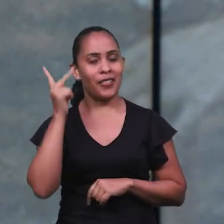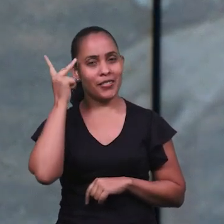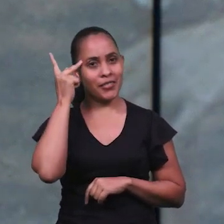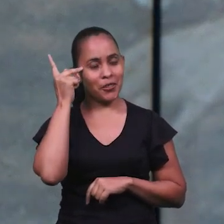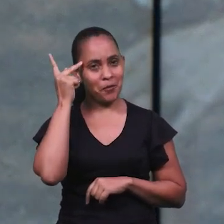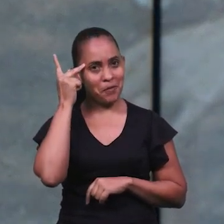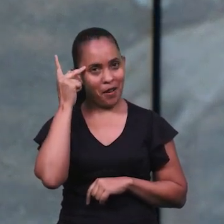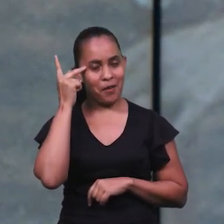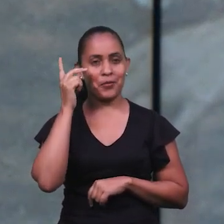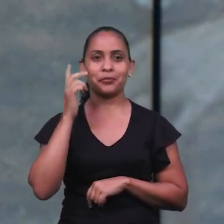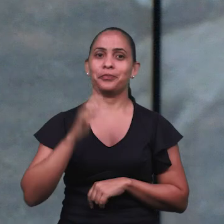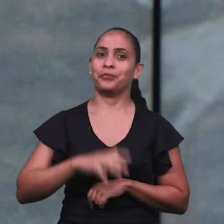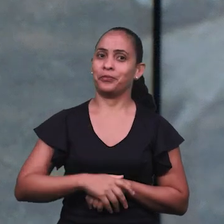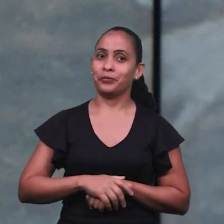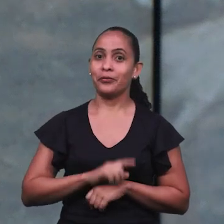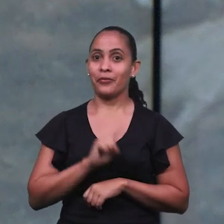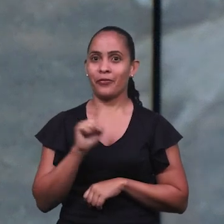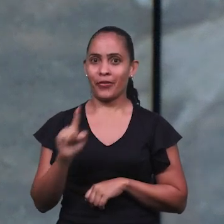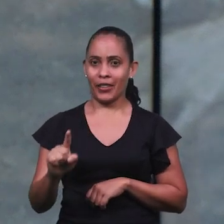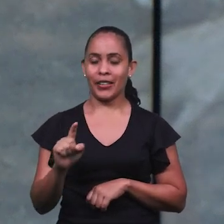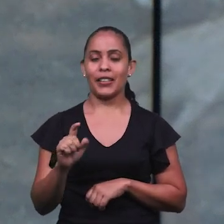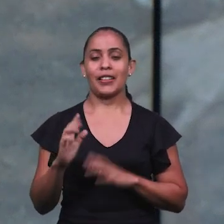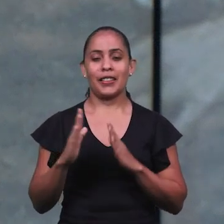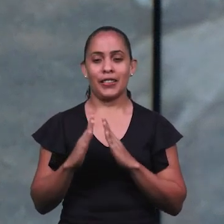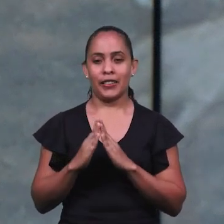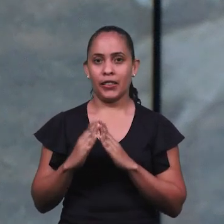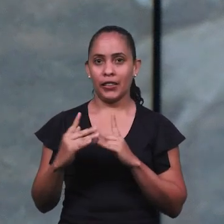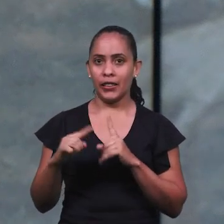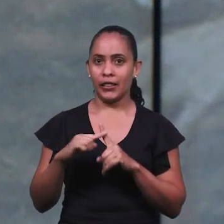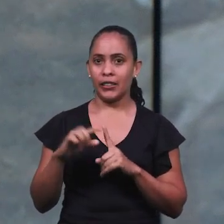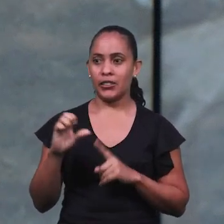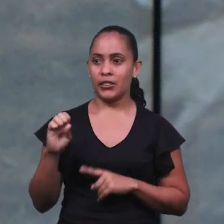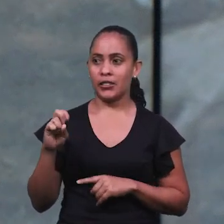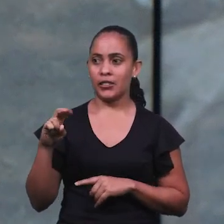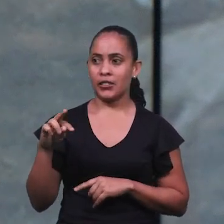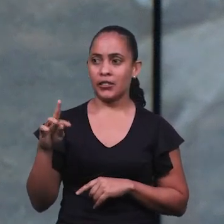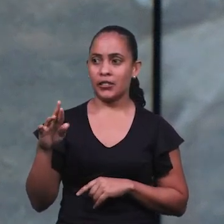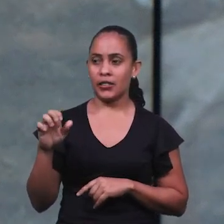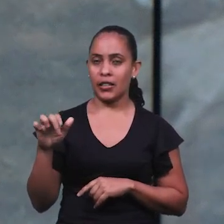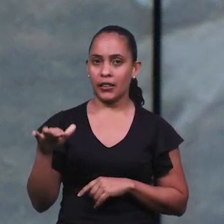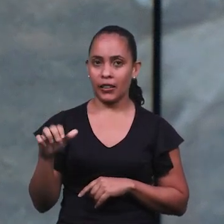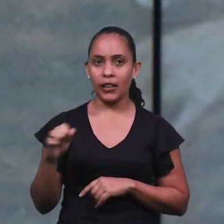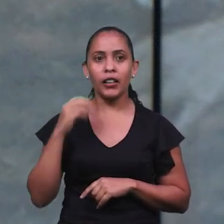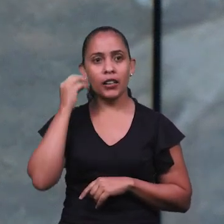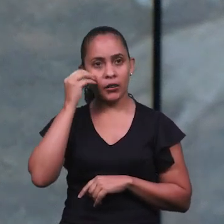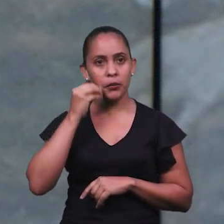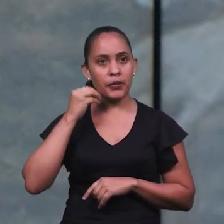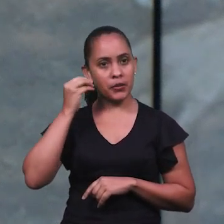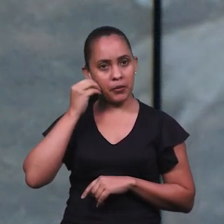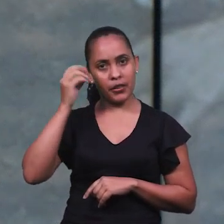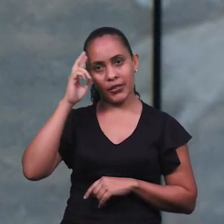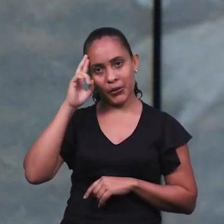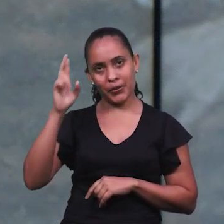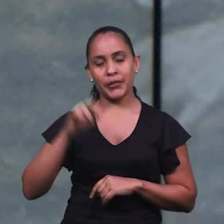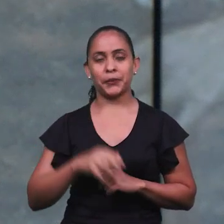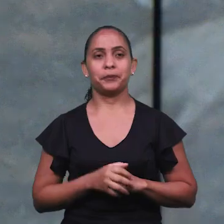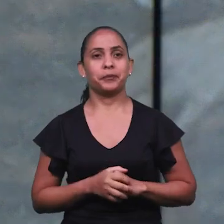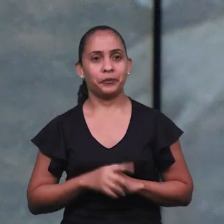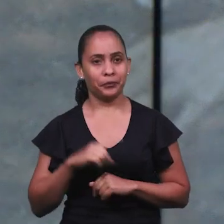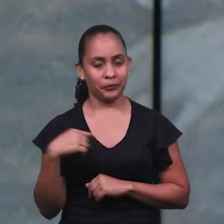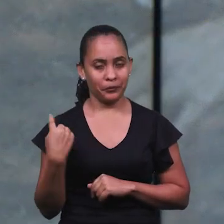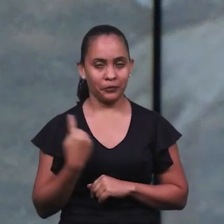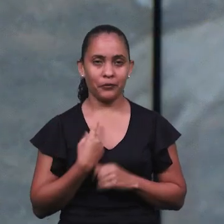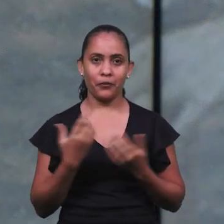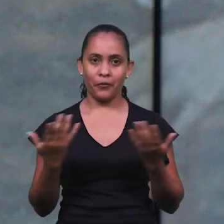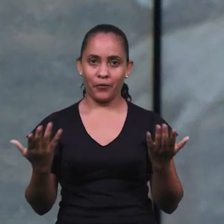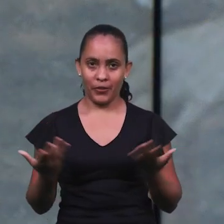é de São Paulo, capital, da Igreja de Santana. E ela fala sobre uma experiência que ela teve com o Senhor. Nós